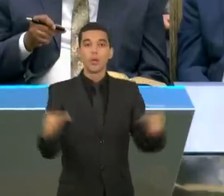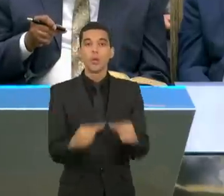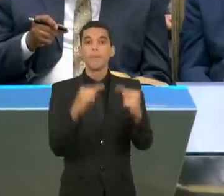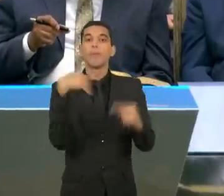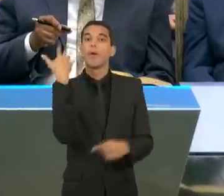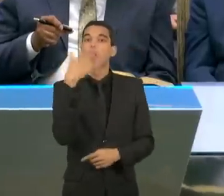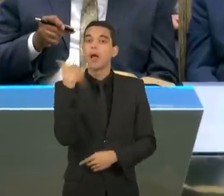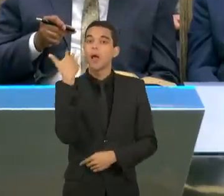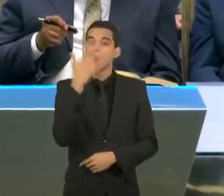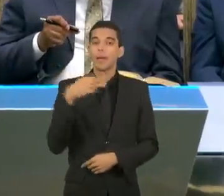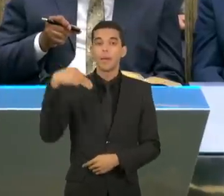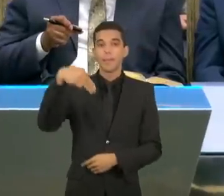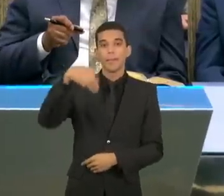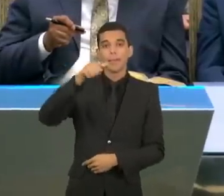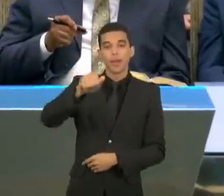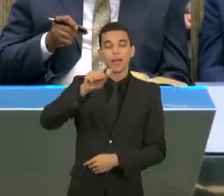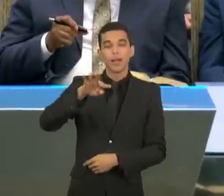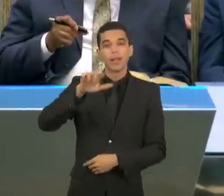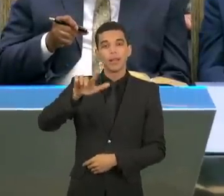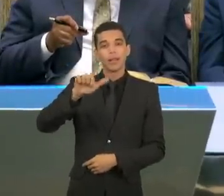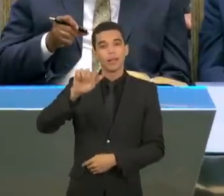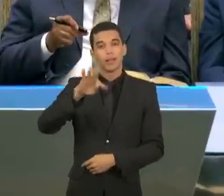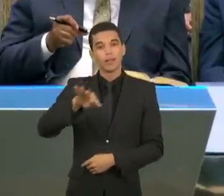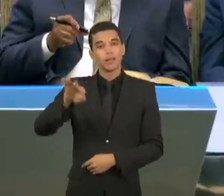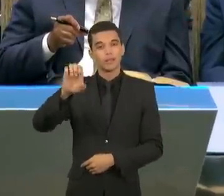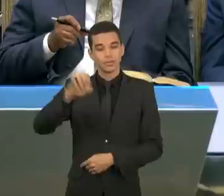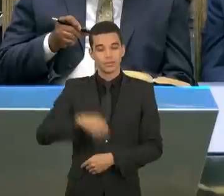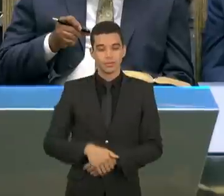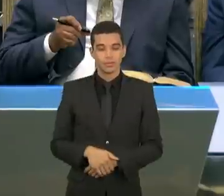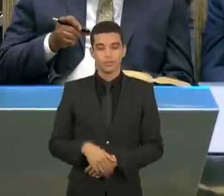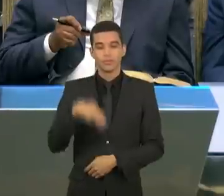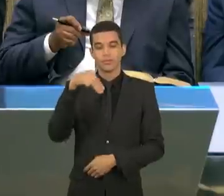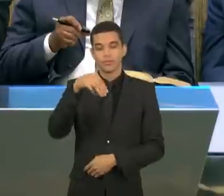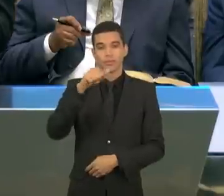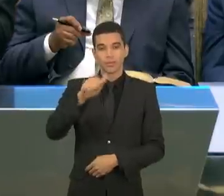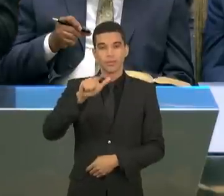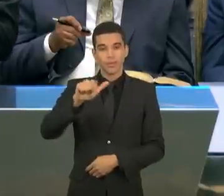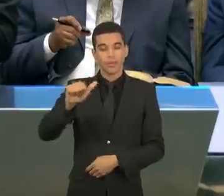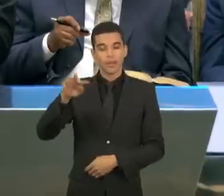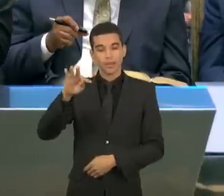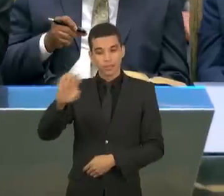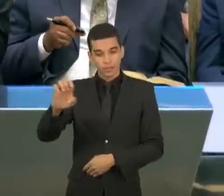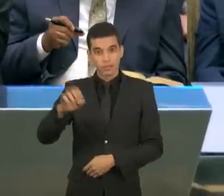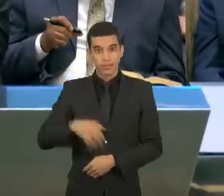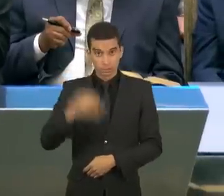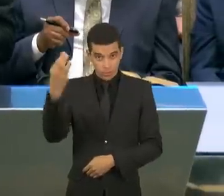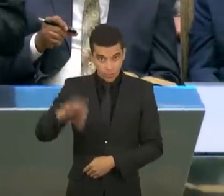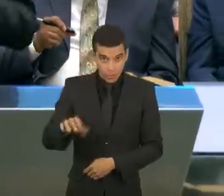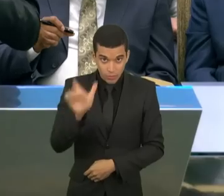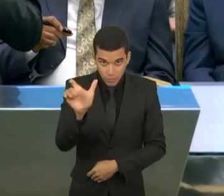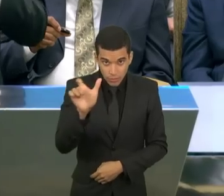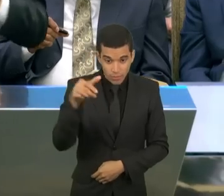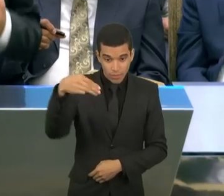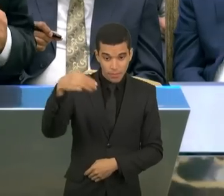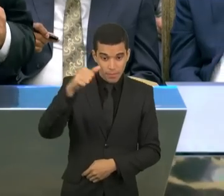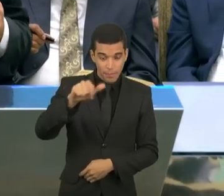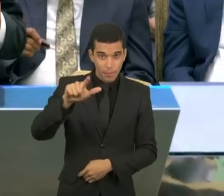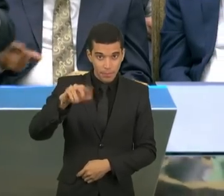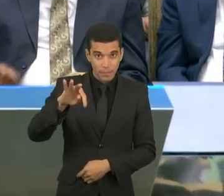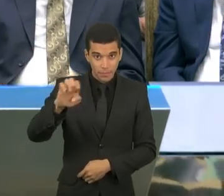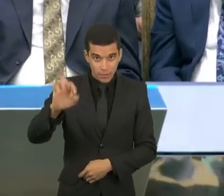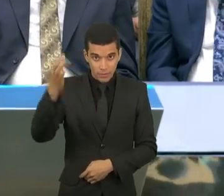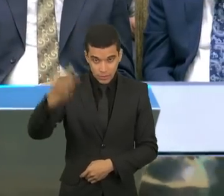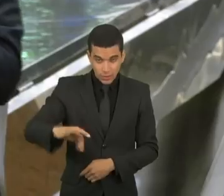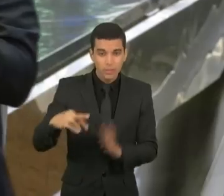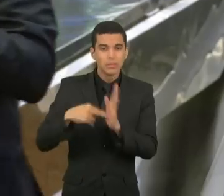de Malaate. Não diz assim? Malaate ou Malaate. Diz assim aí? Diz ou não diz? Diz. E